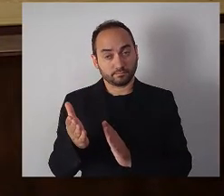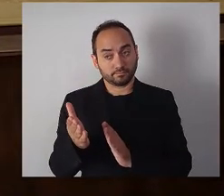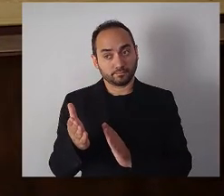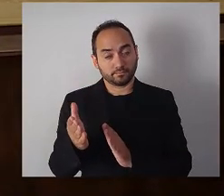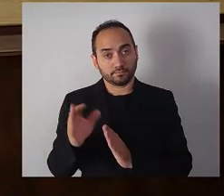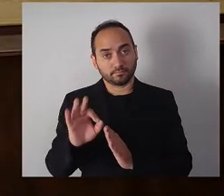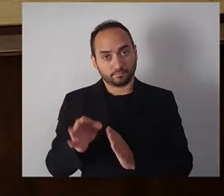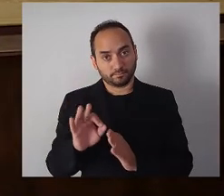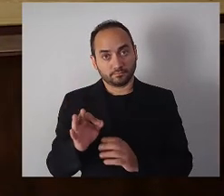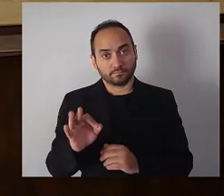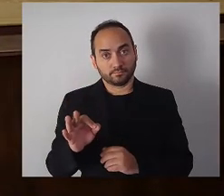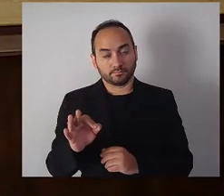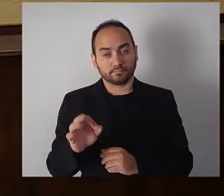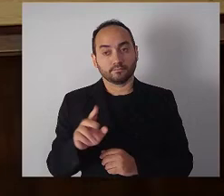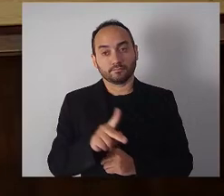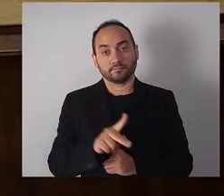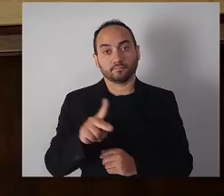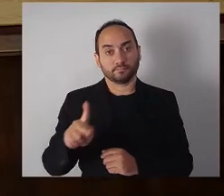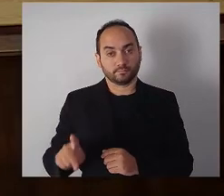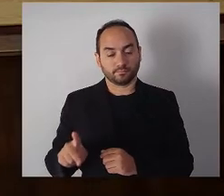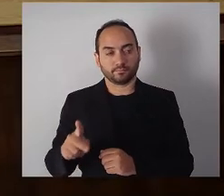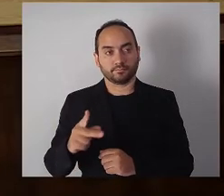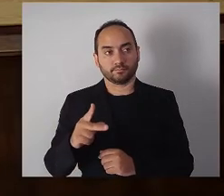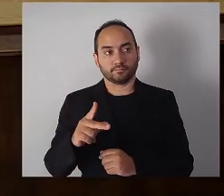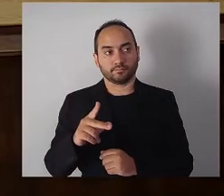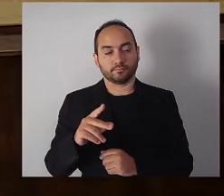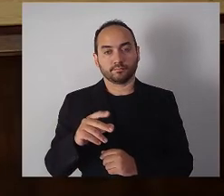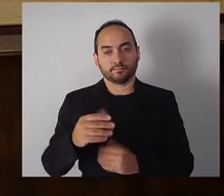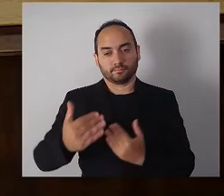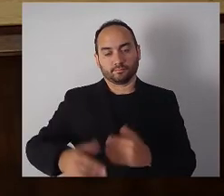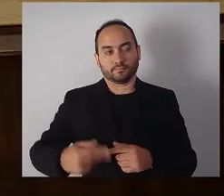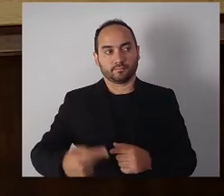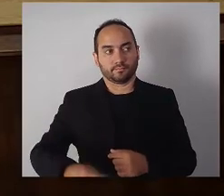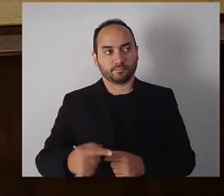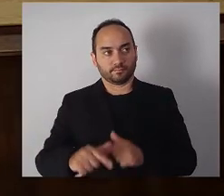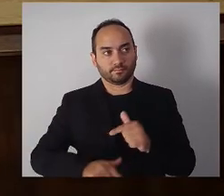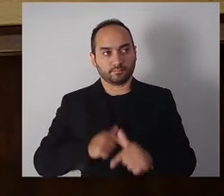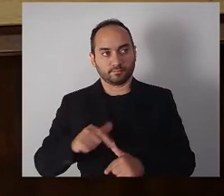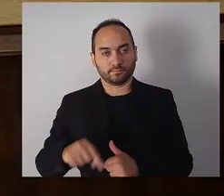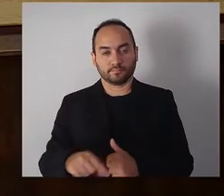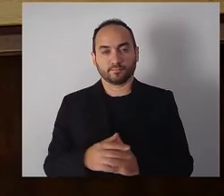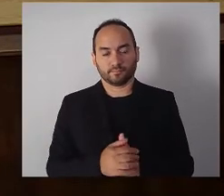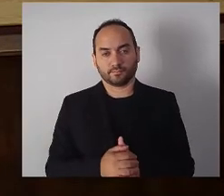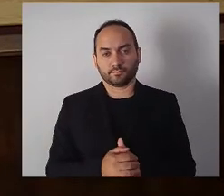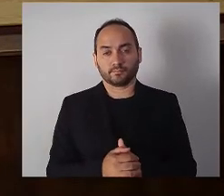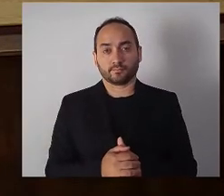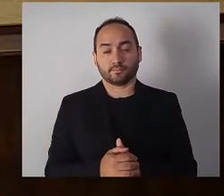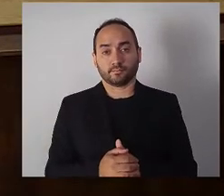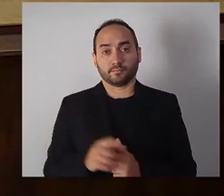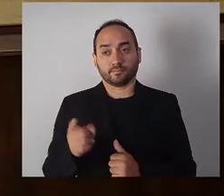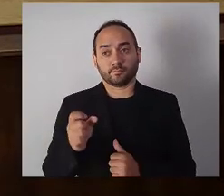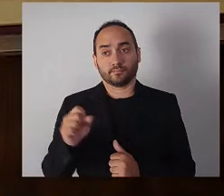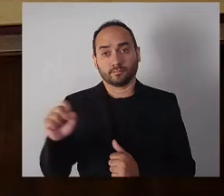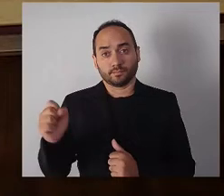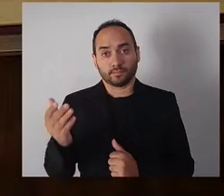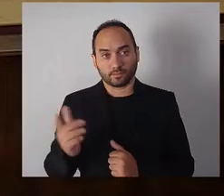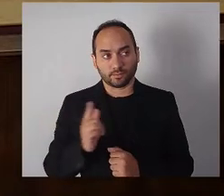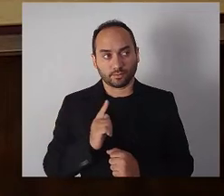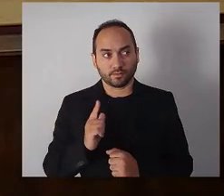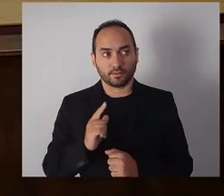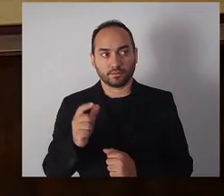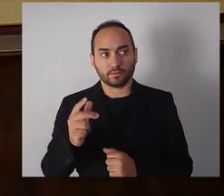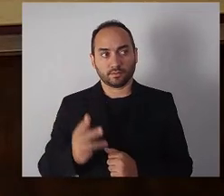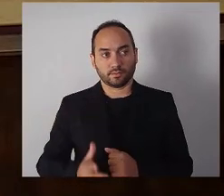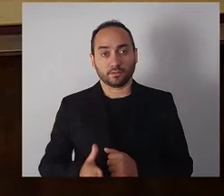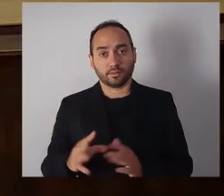o nosso professor doutor, que é servidor da casa, né? Do tribunal. Eu não estava me referindo à sua sustentação oral, não, só